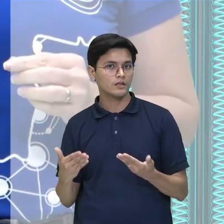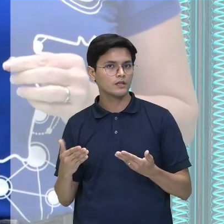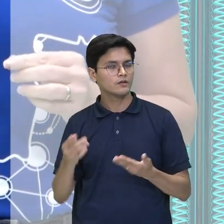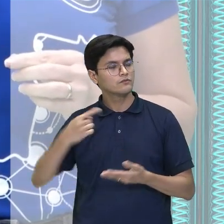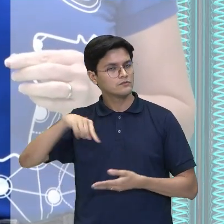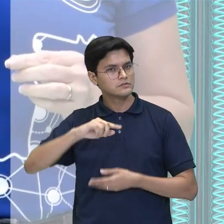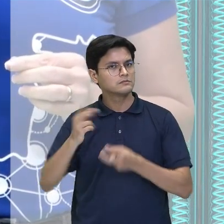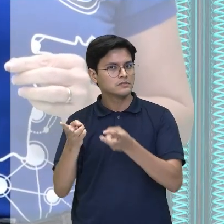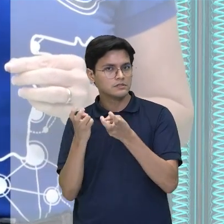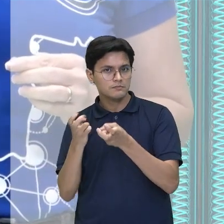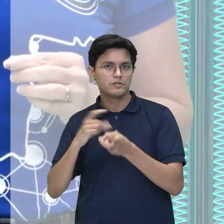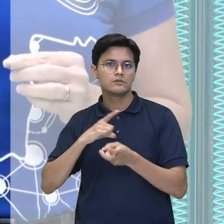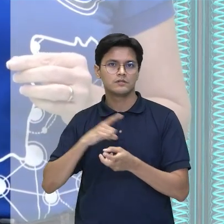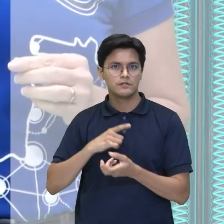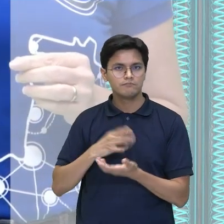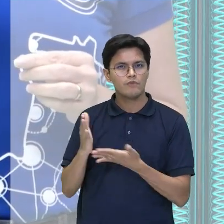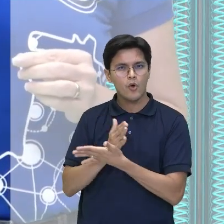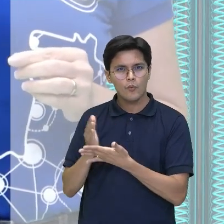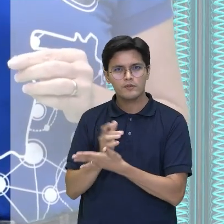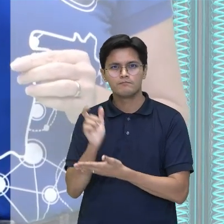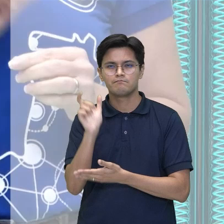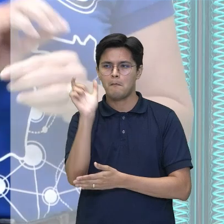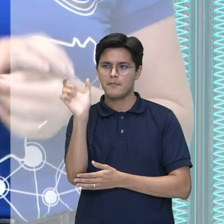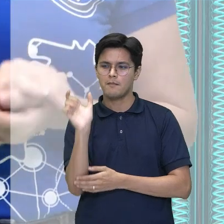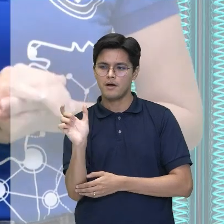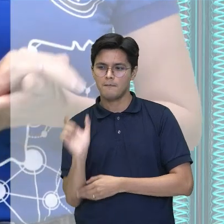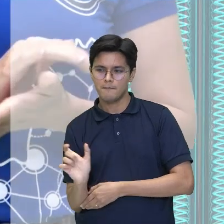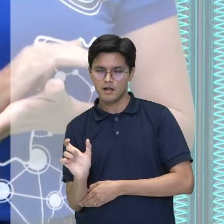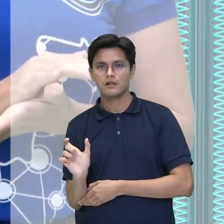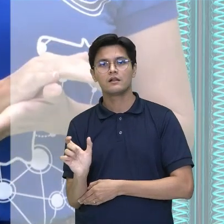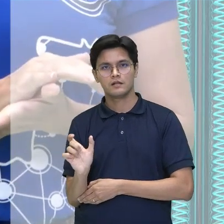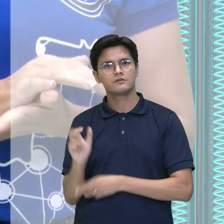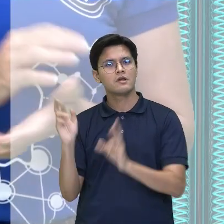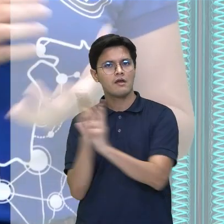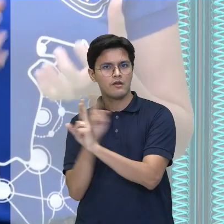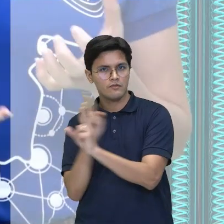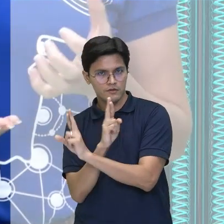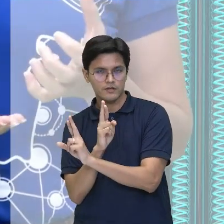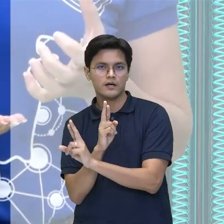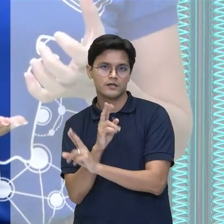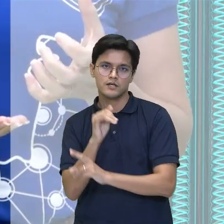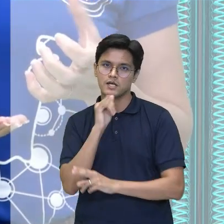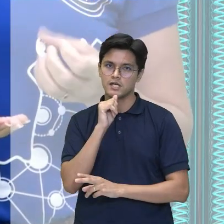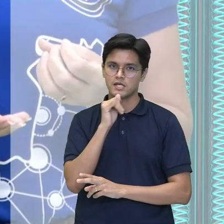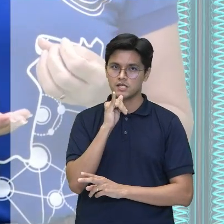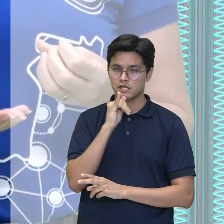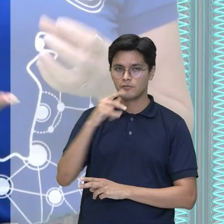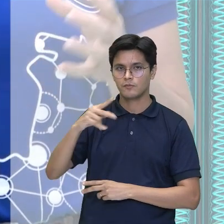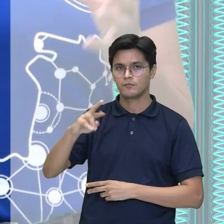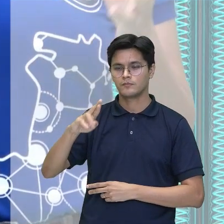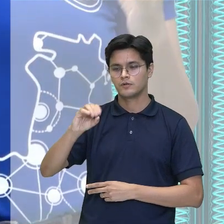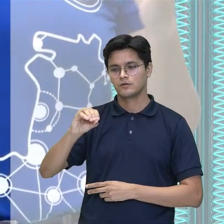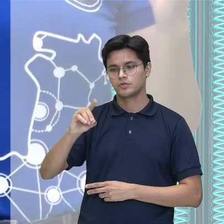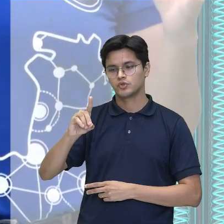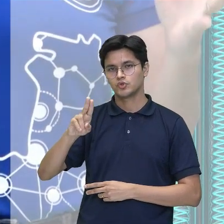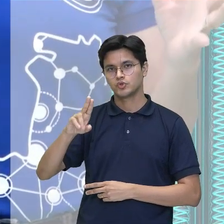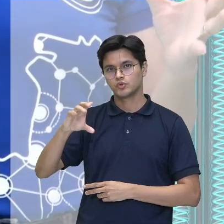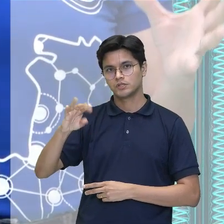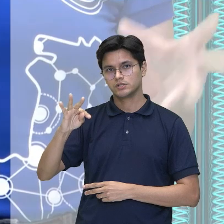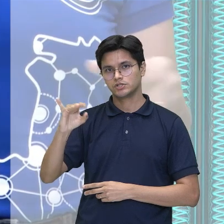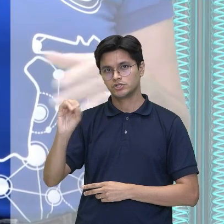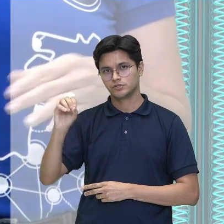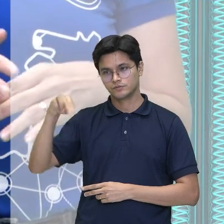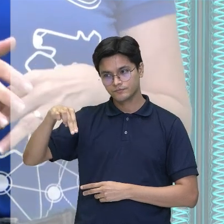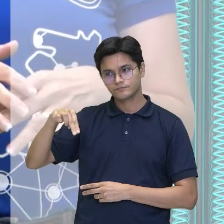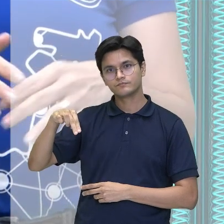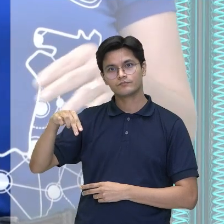acompanhar palavras que se relacionam a isso, como, por exemplo, tinha lá a palavra production, produção, né? Para que